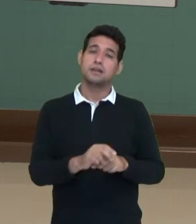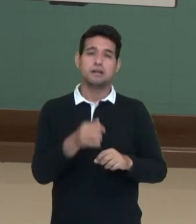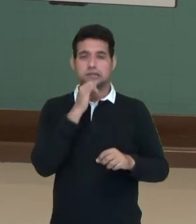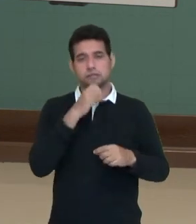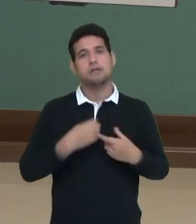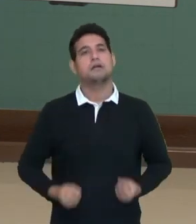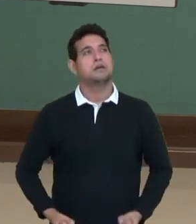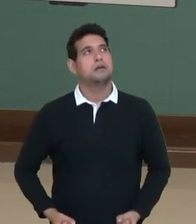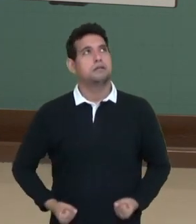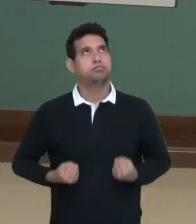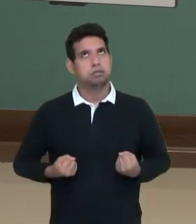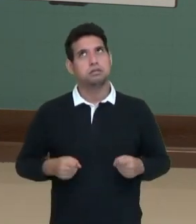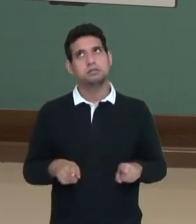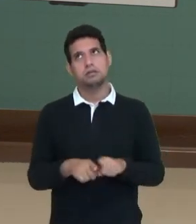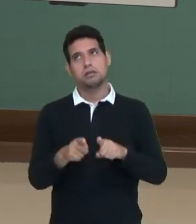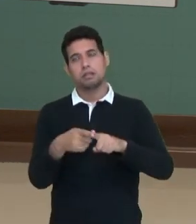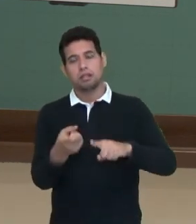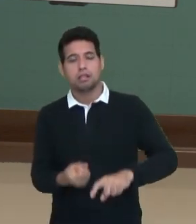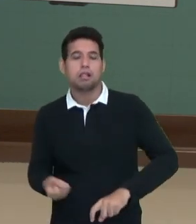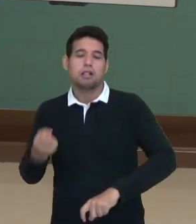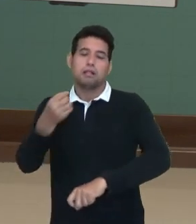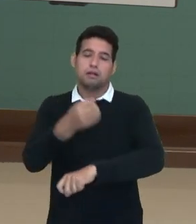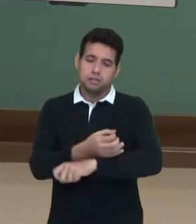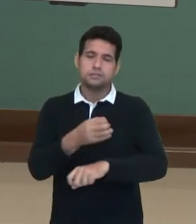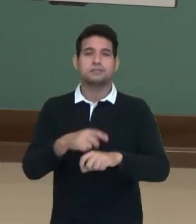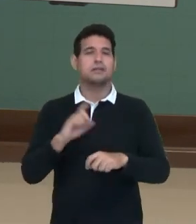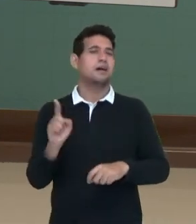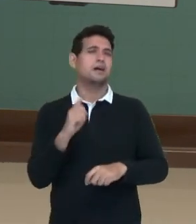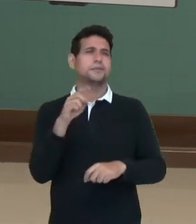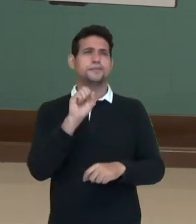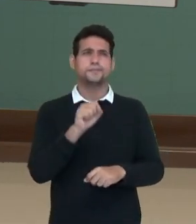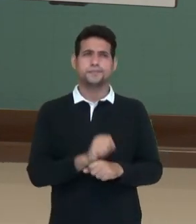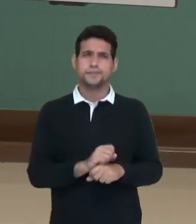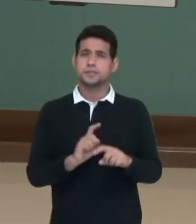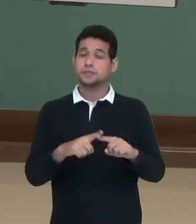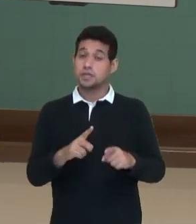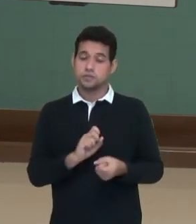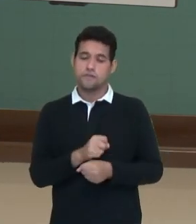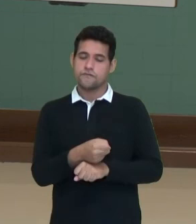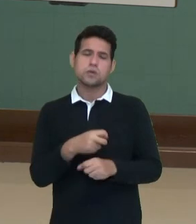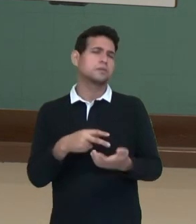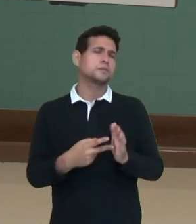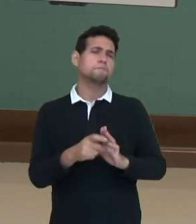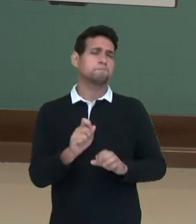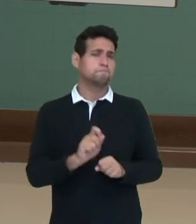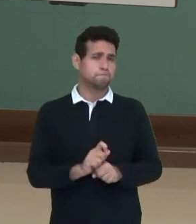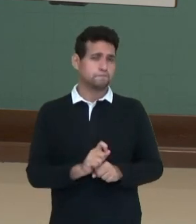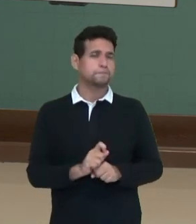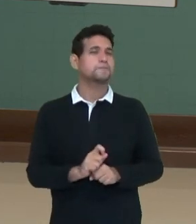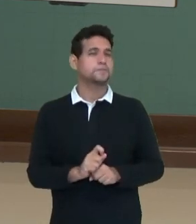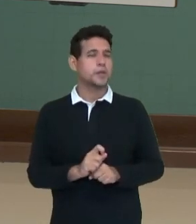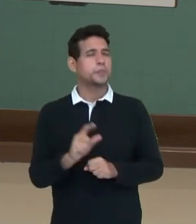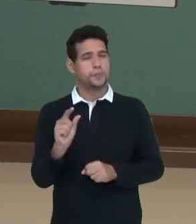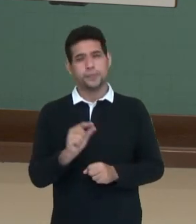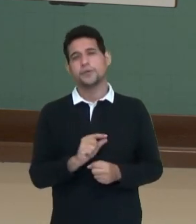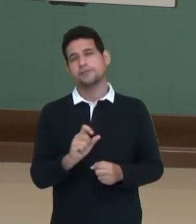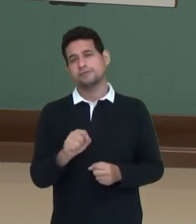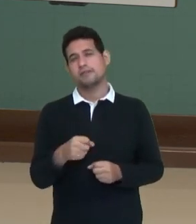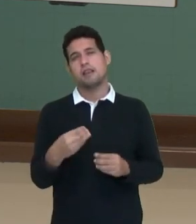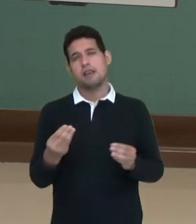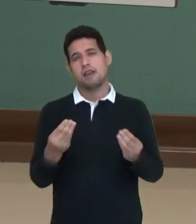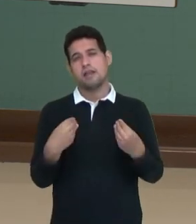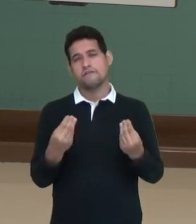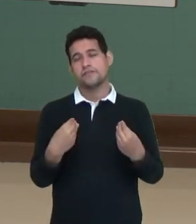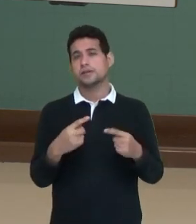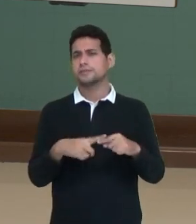chão e elevar esse objeto num ponto mais alto. Então, o esforço é bem menor, ok?